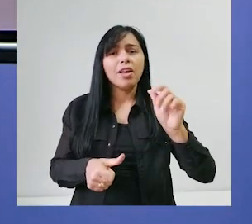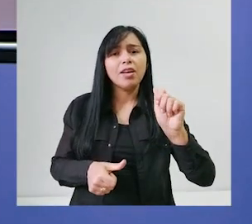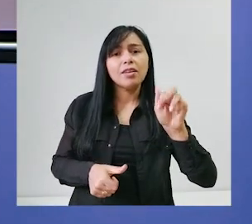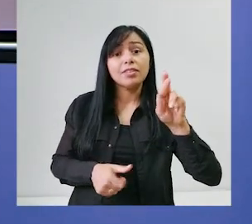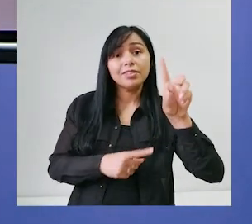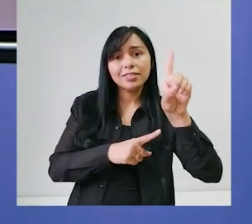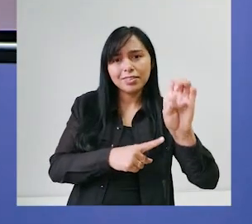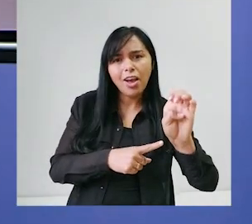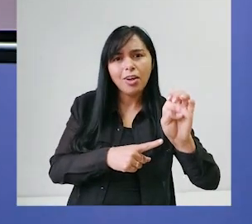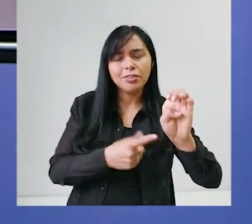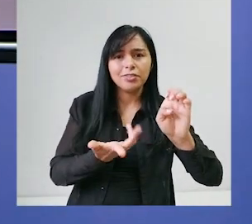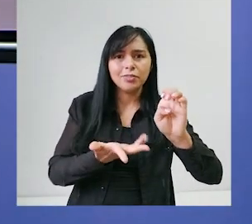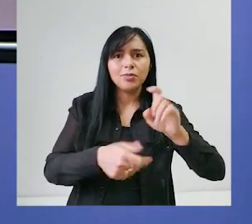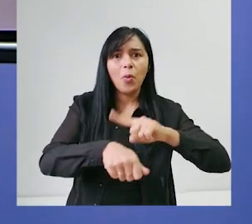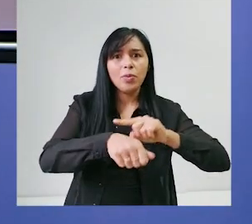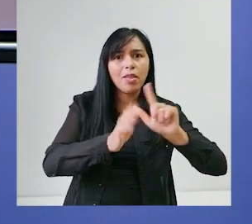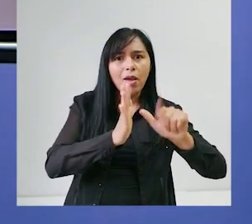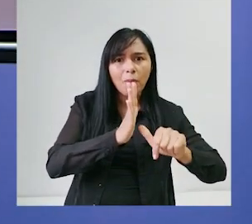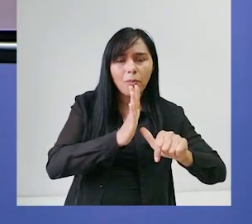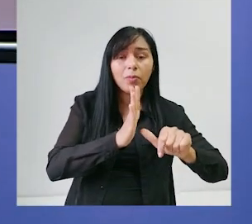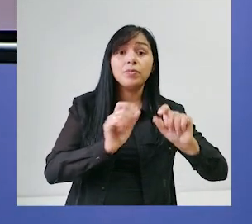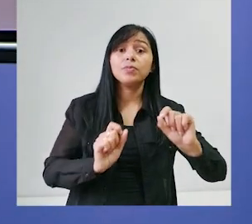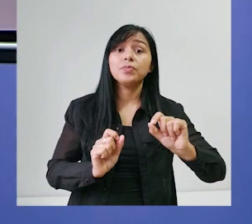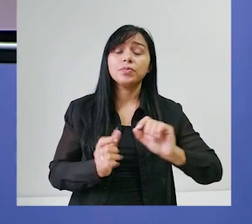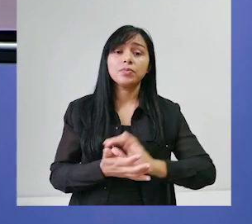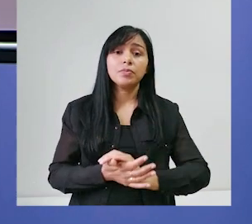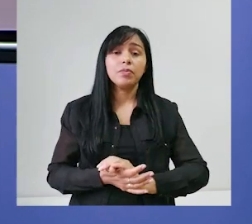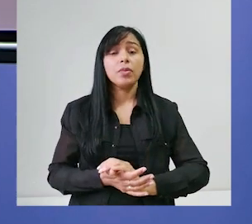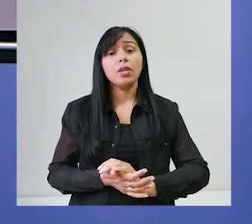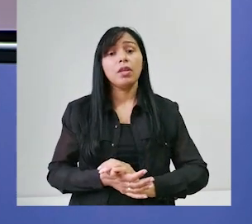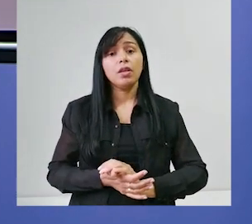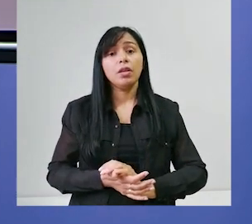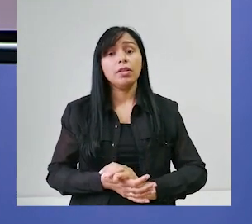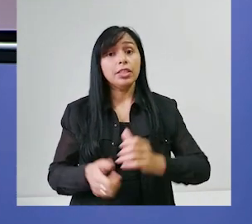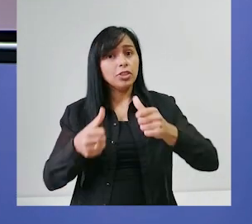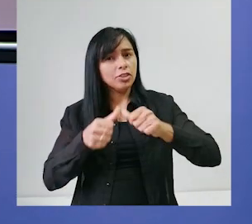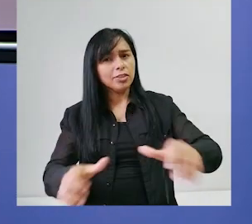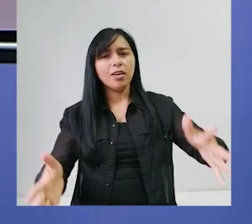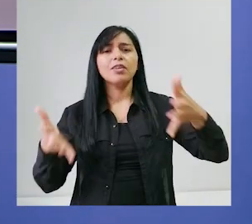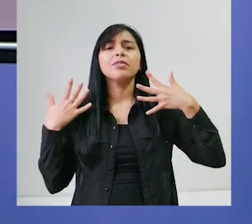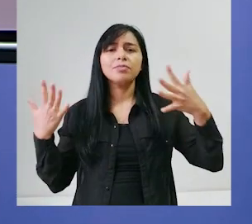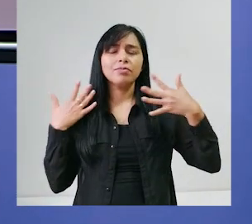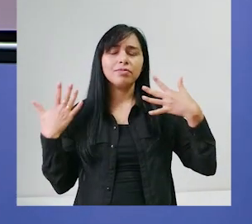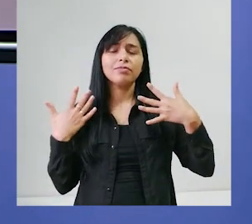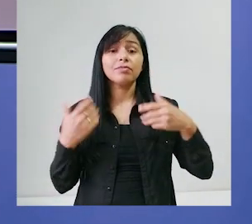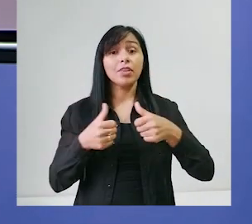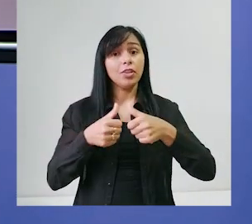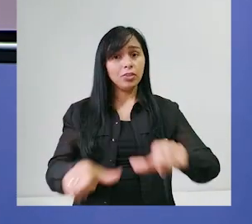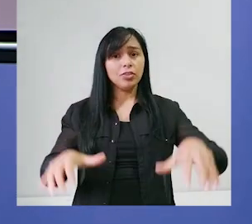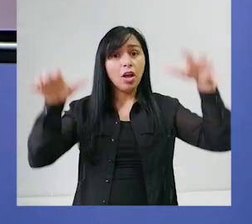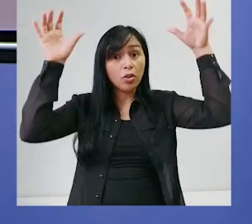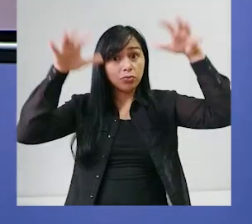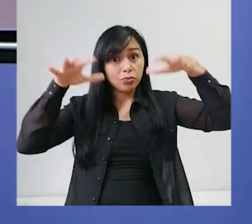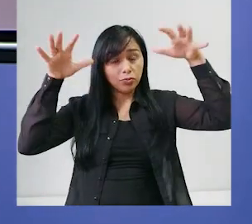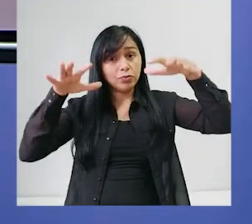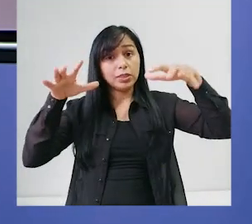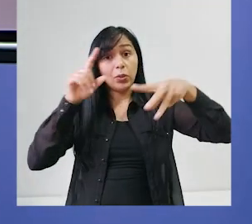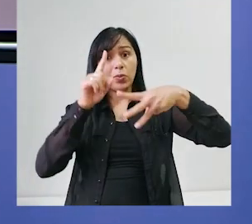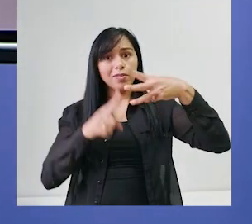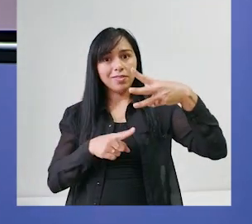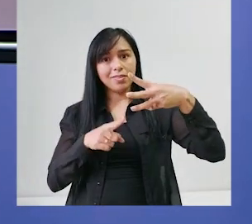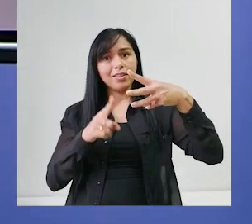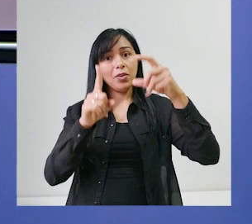tempo está muito quente está chovendo este mesmo verbo está indicando